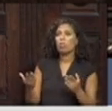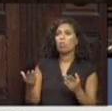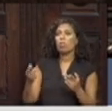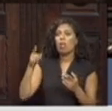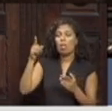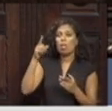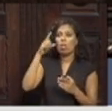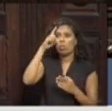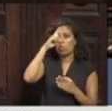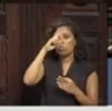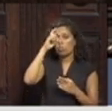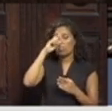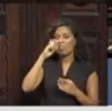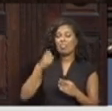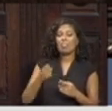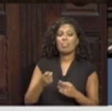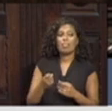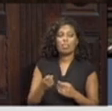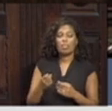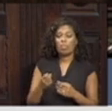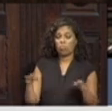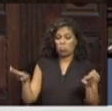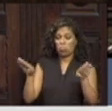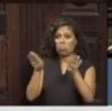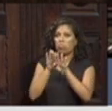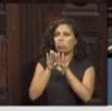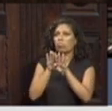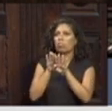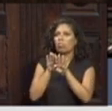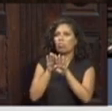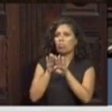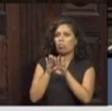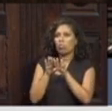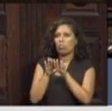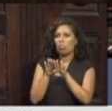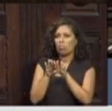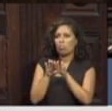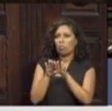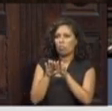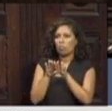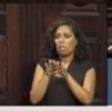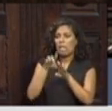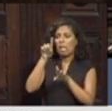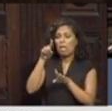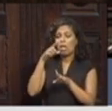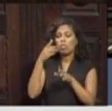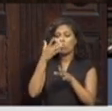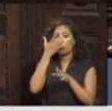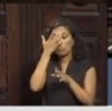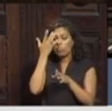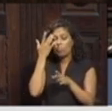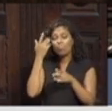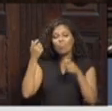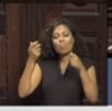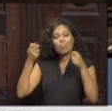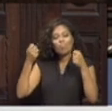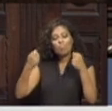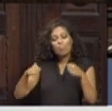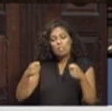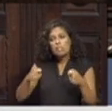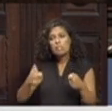população e, o pior, os casos de maior complexidade estão sendo dirigidos para o hospital